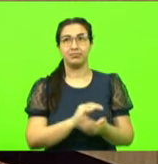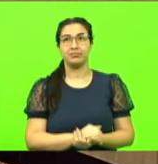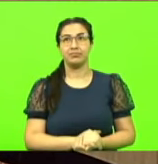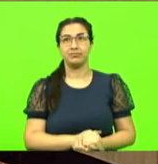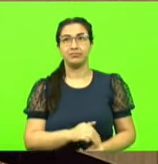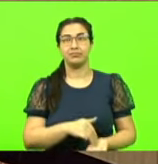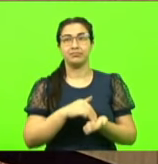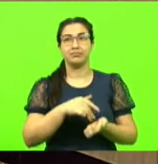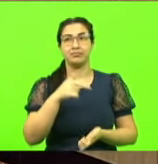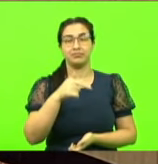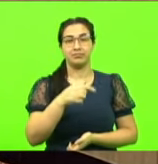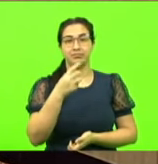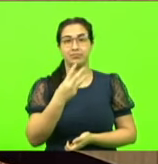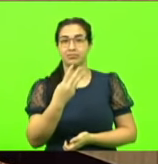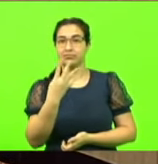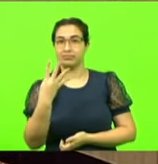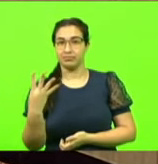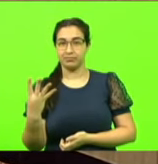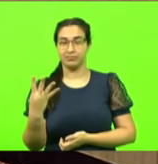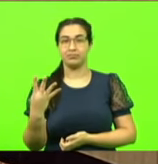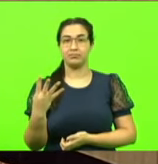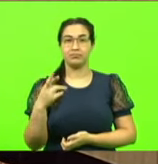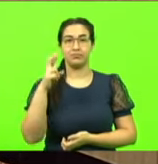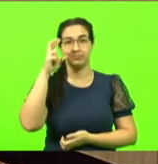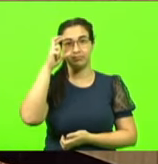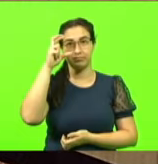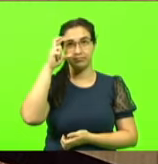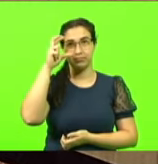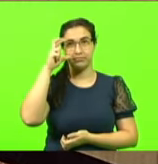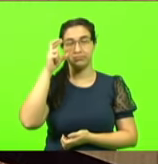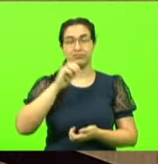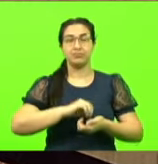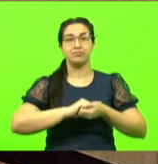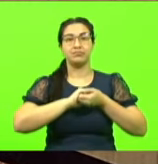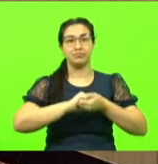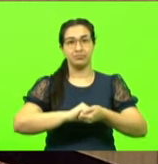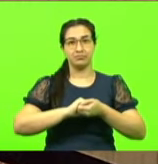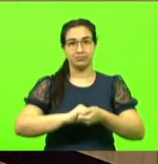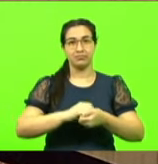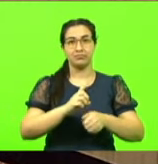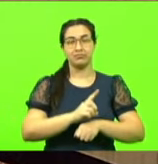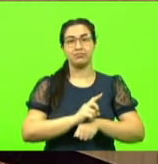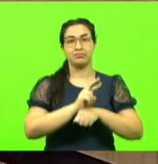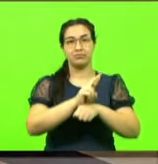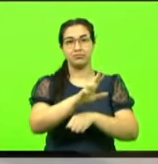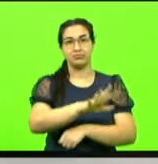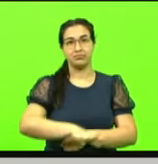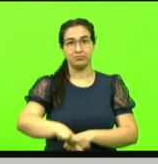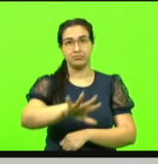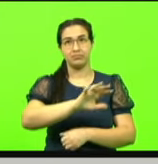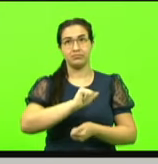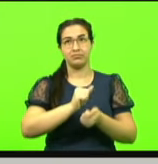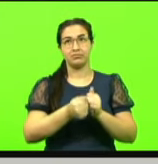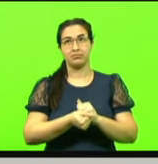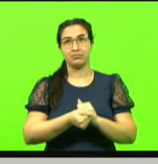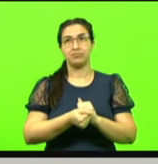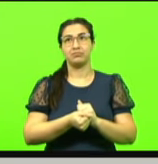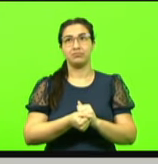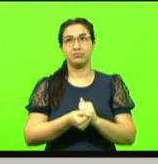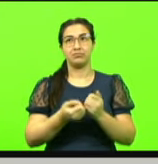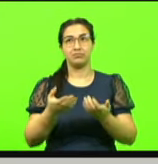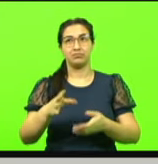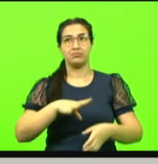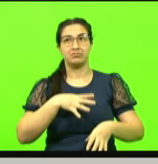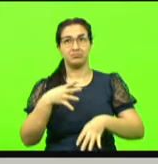Moção 734, autor deputado Ricardo Alba, cumprimentando o diretor regional dos clubes de desbravadores de Blumenau